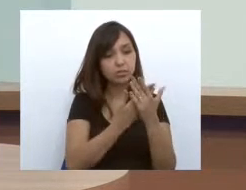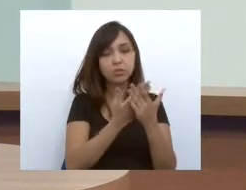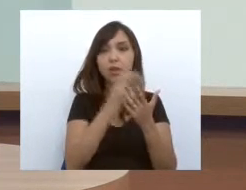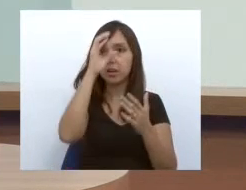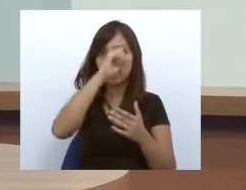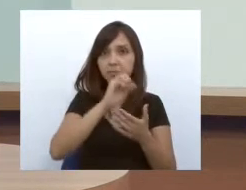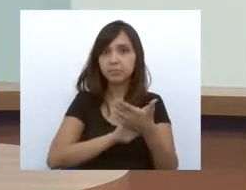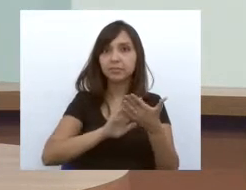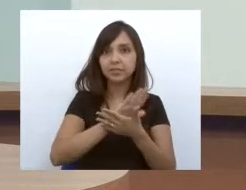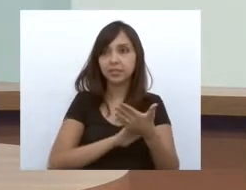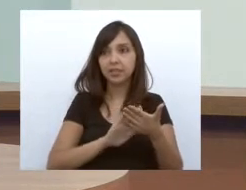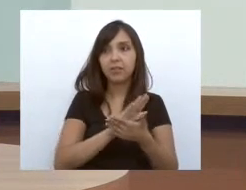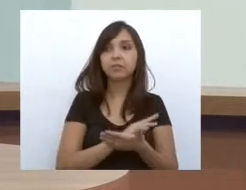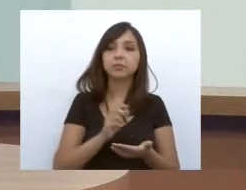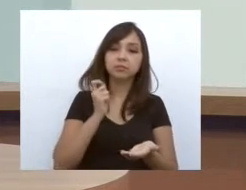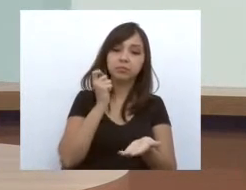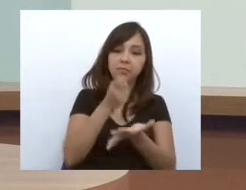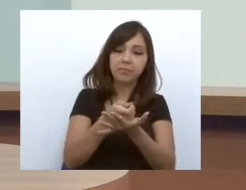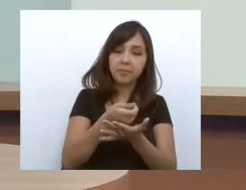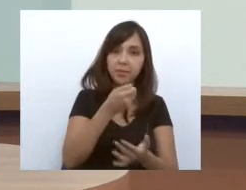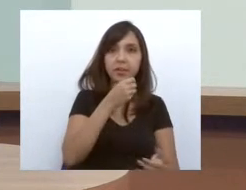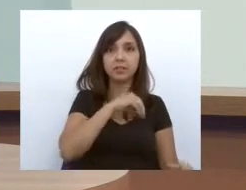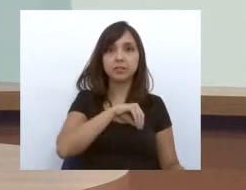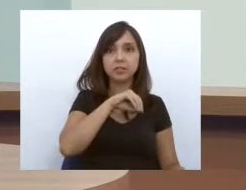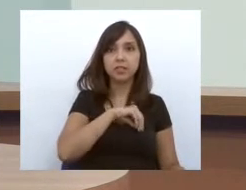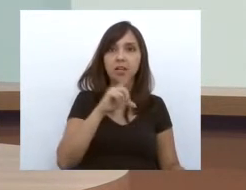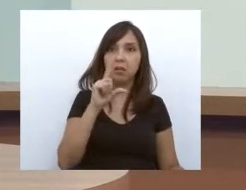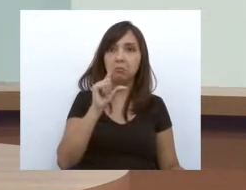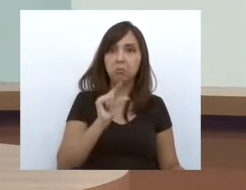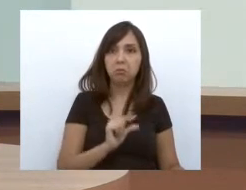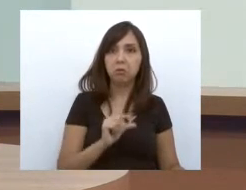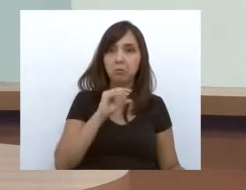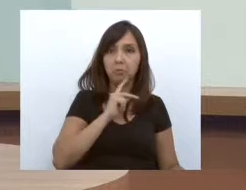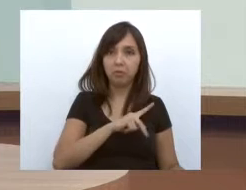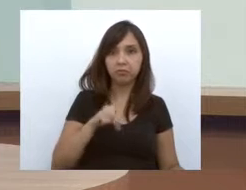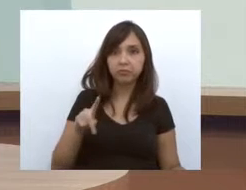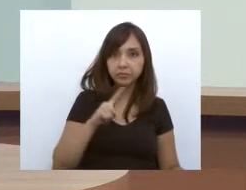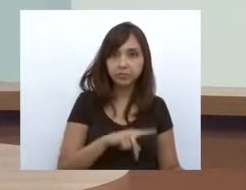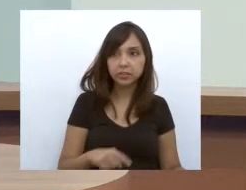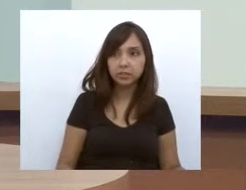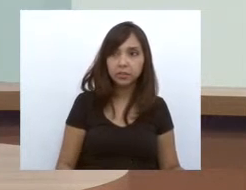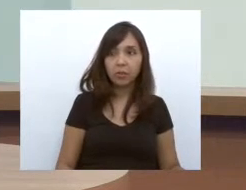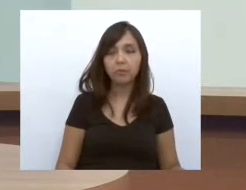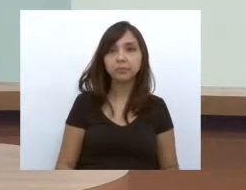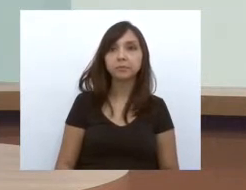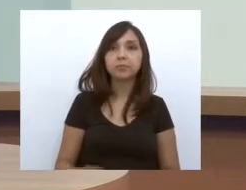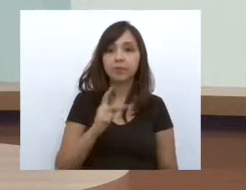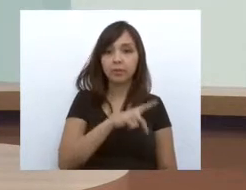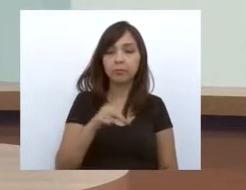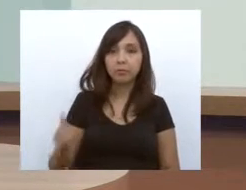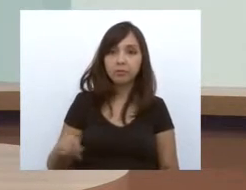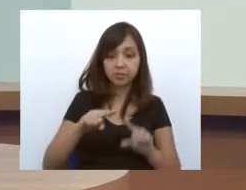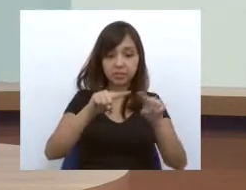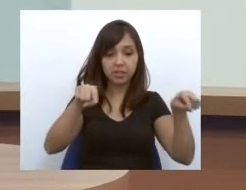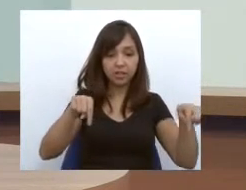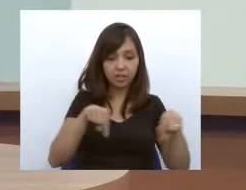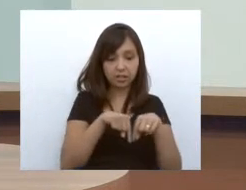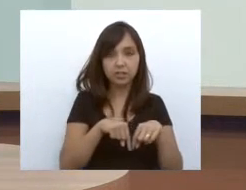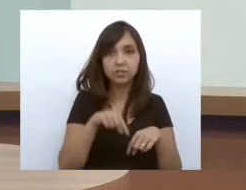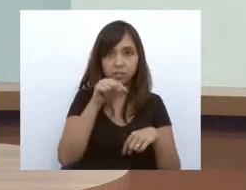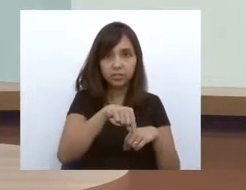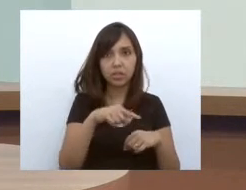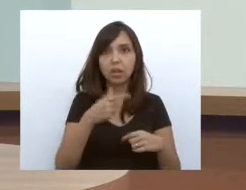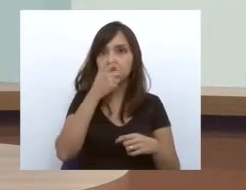do que isso, pagam um salário de miséria para o professor, fazem que o professor fique numa sala de aula